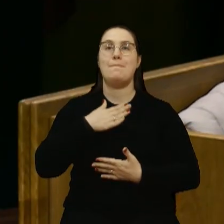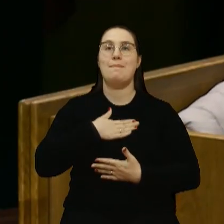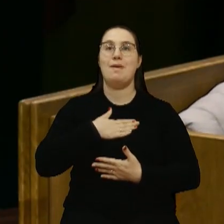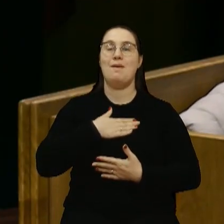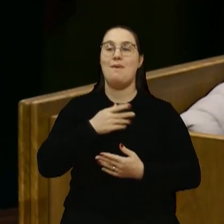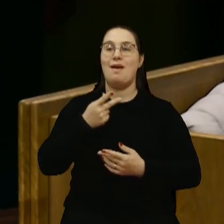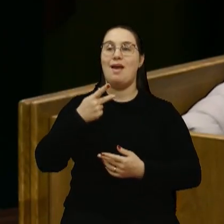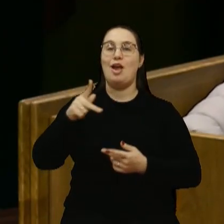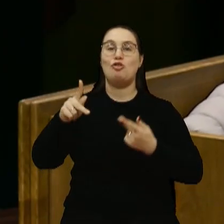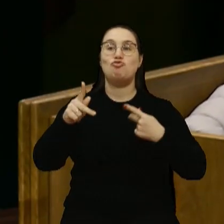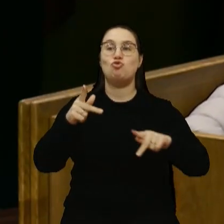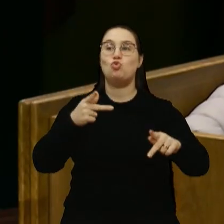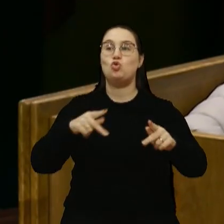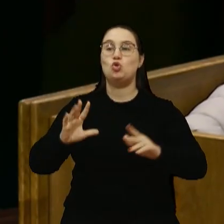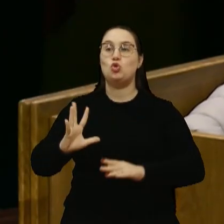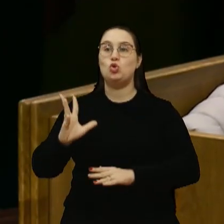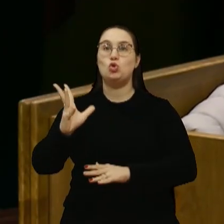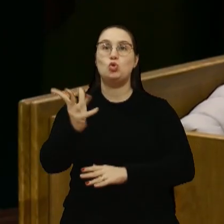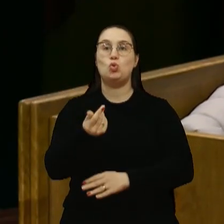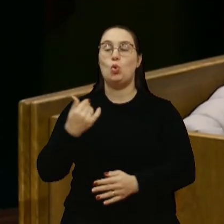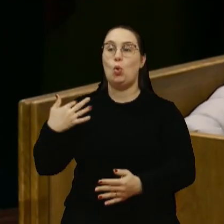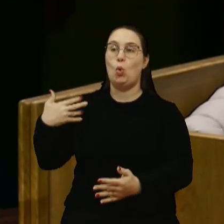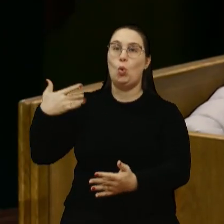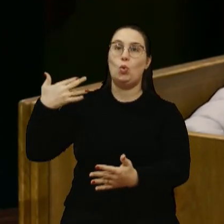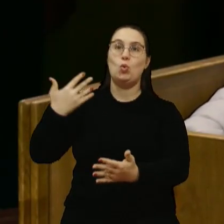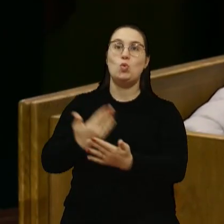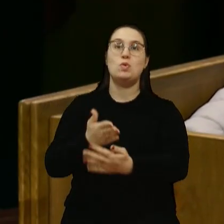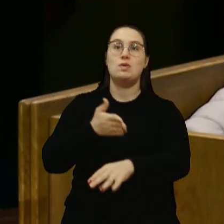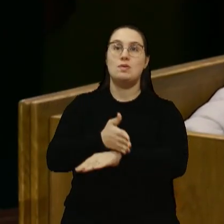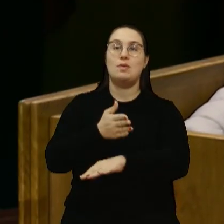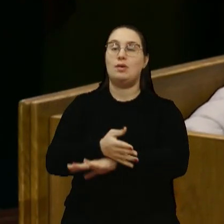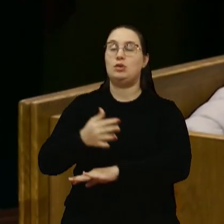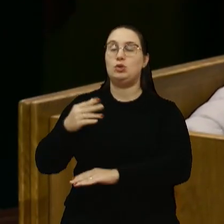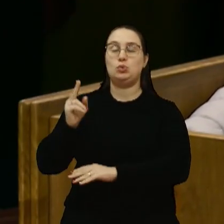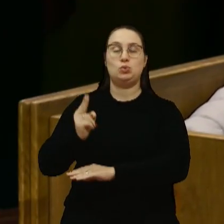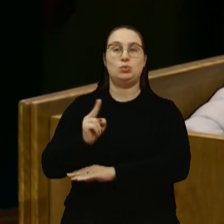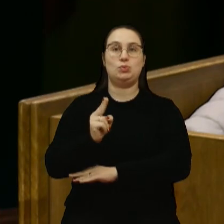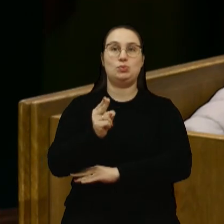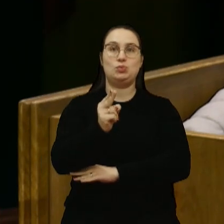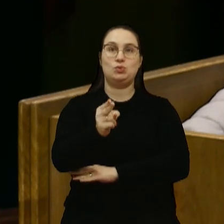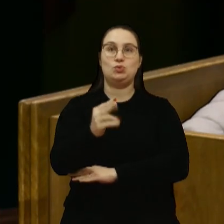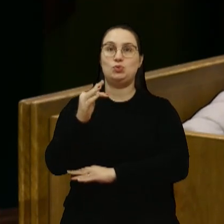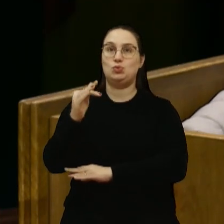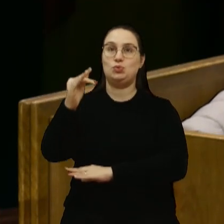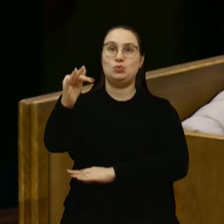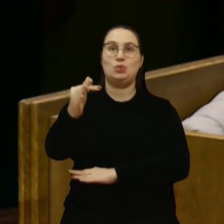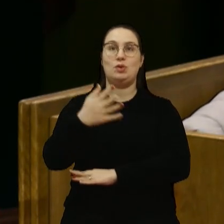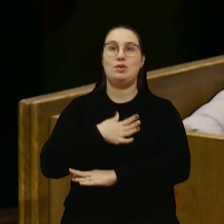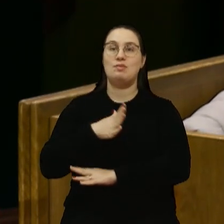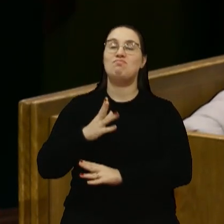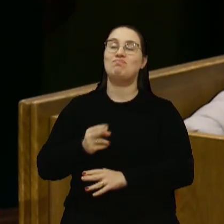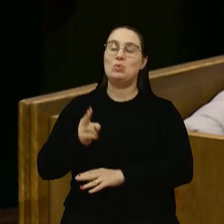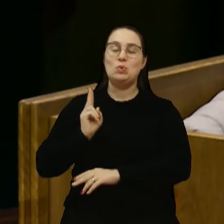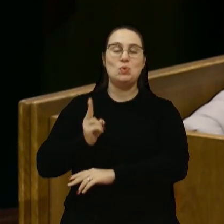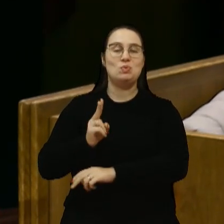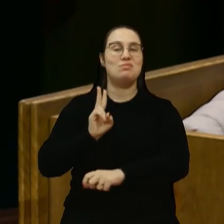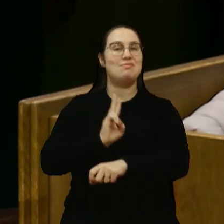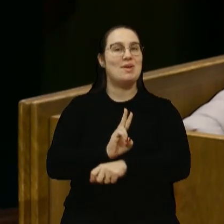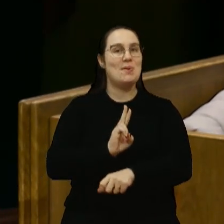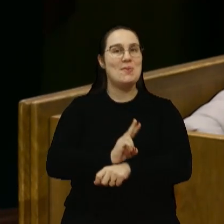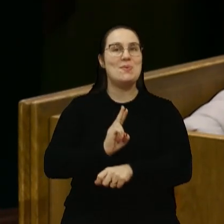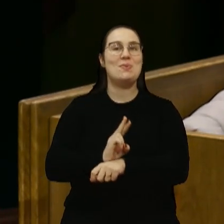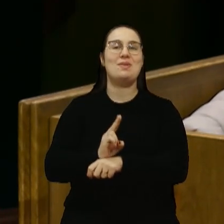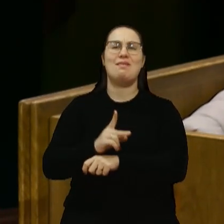pertence a todos que escreveram e continuam escrevendo essa história. Que possamos continuar preservando nossa